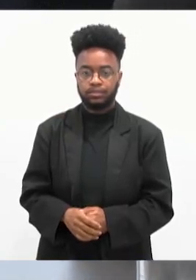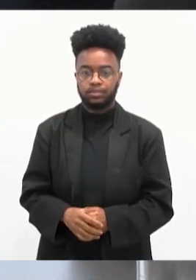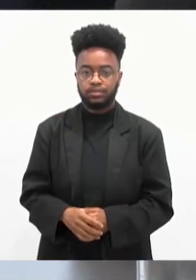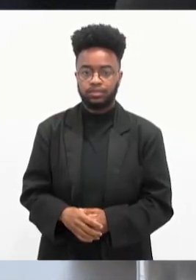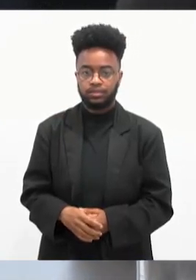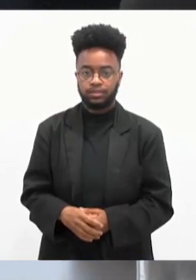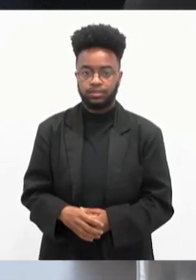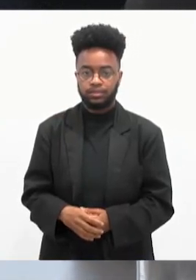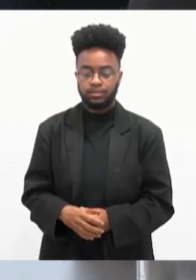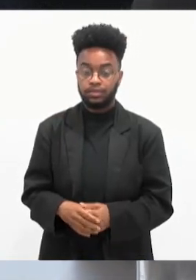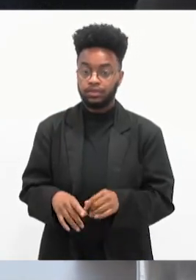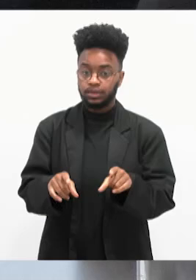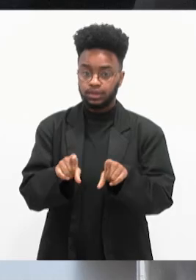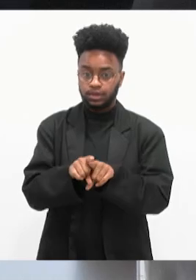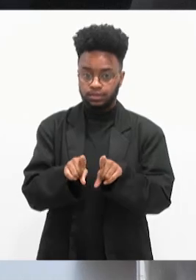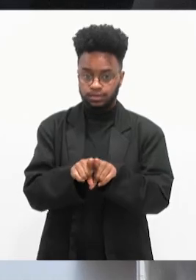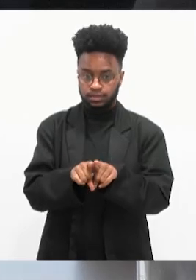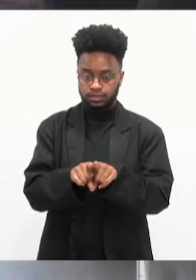E também